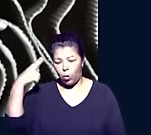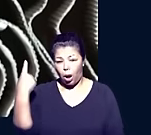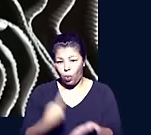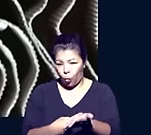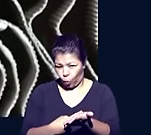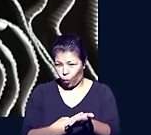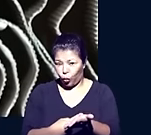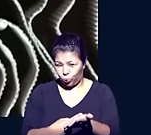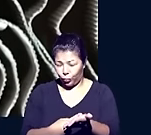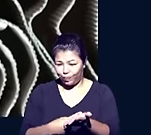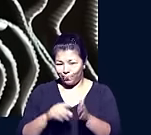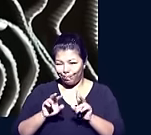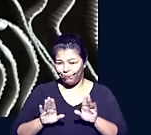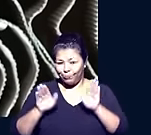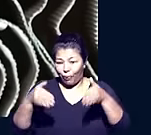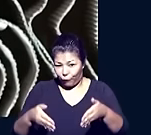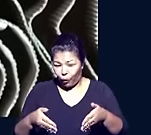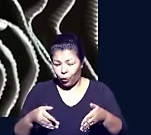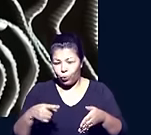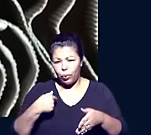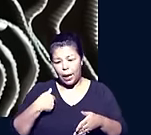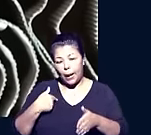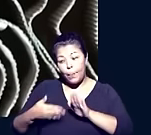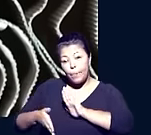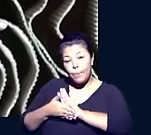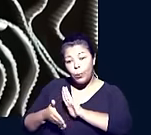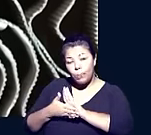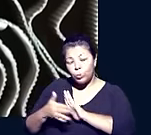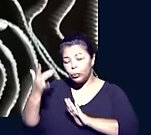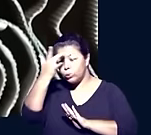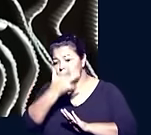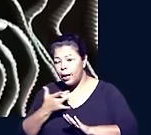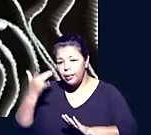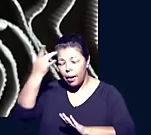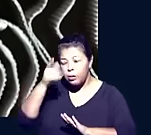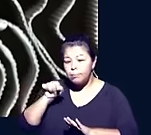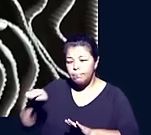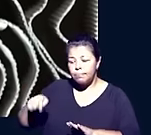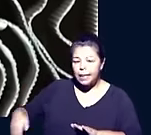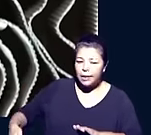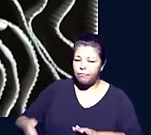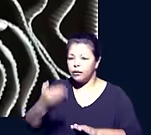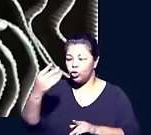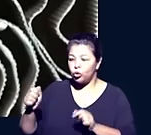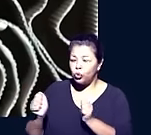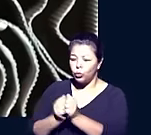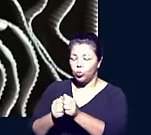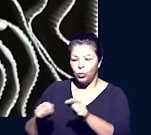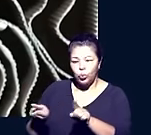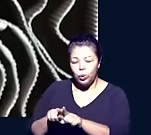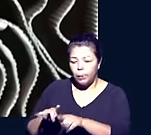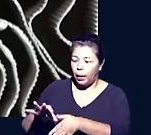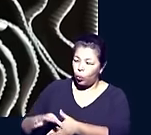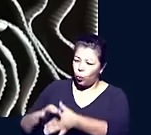o que eu propus ao Ministro hadad é que ele possa ir numa reunião com o Colégio de líderes como fez na transição como fez no arcabouo Como